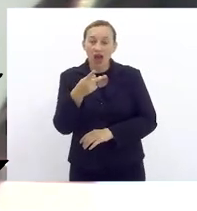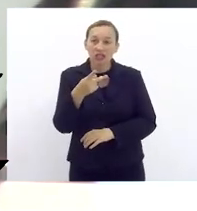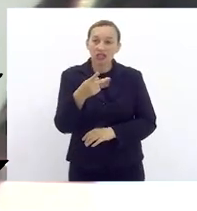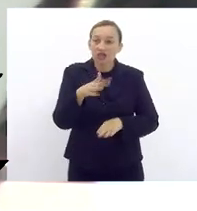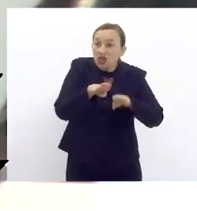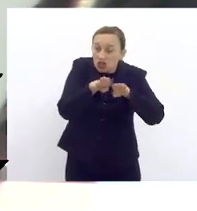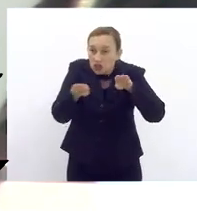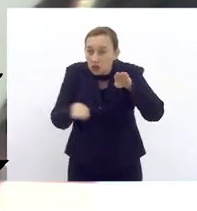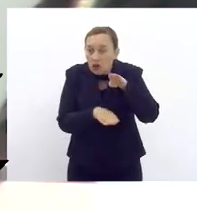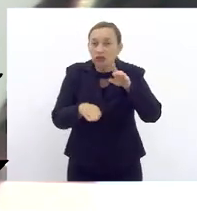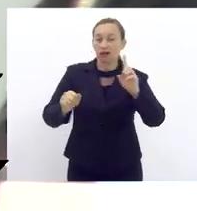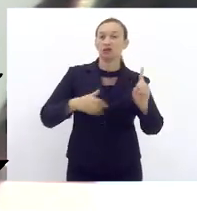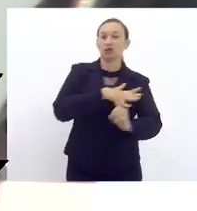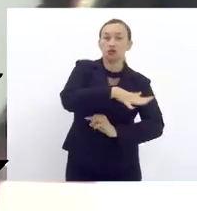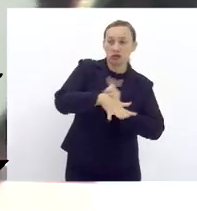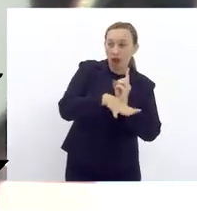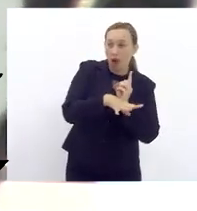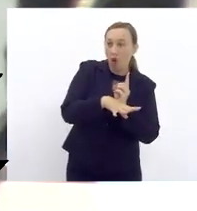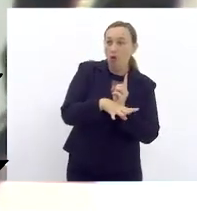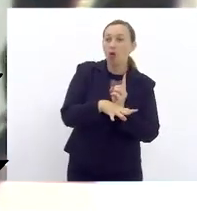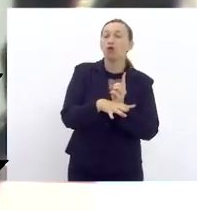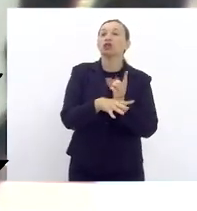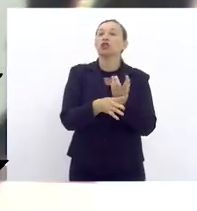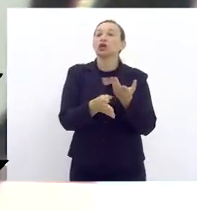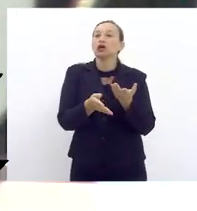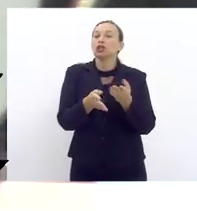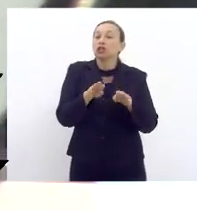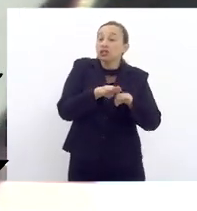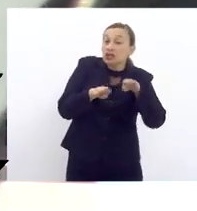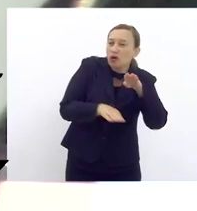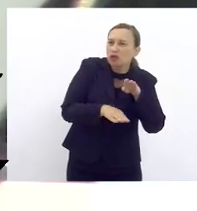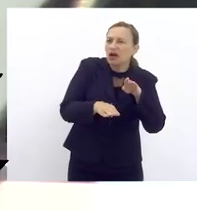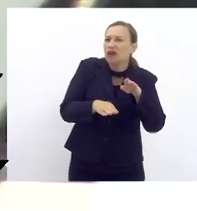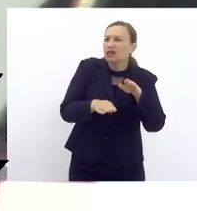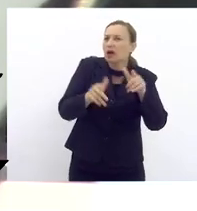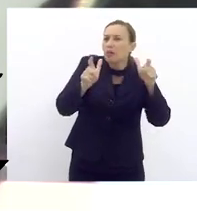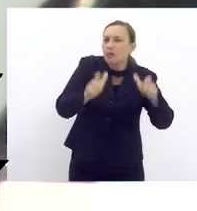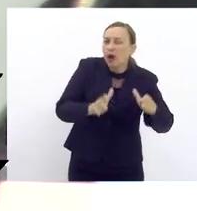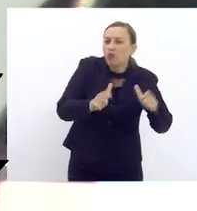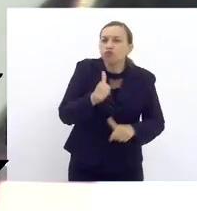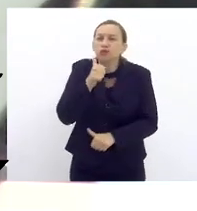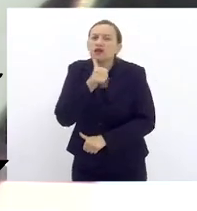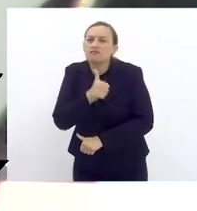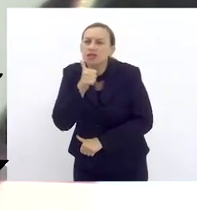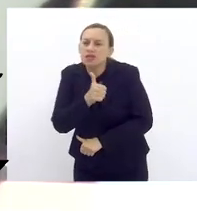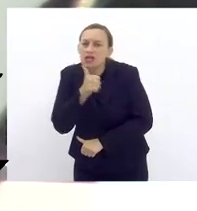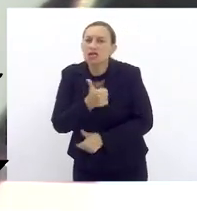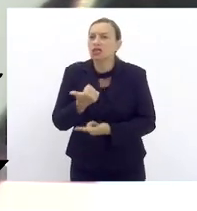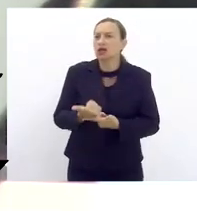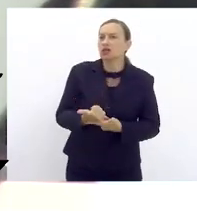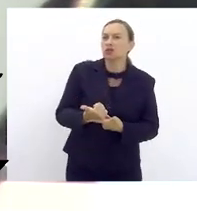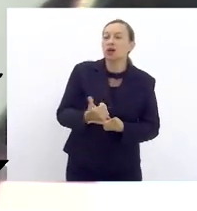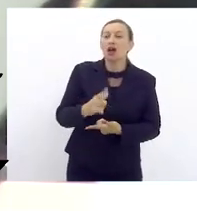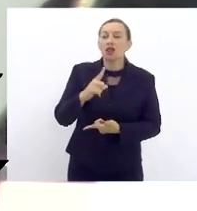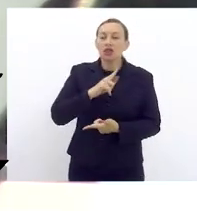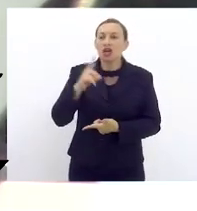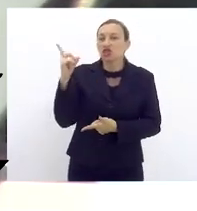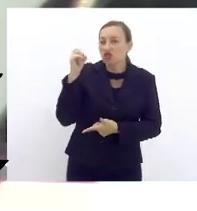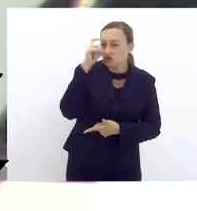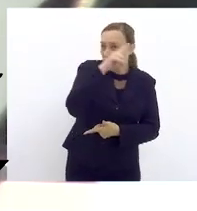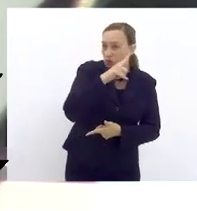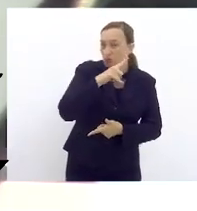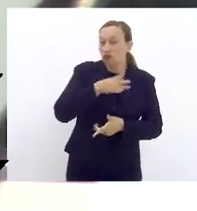desigualdade social de desigualdade para onde as meninas mulheres tem uma dificuldade